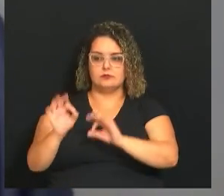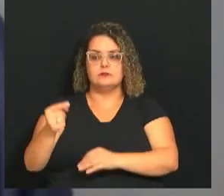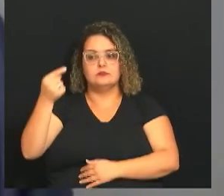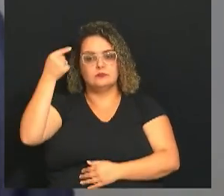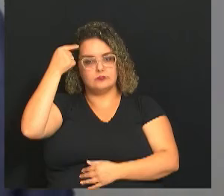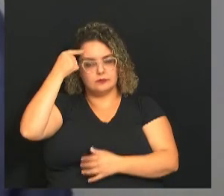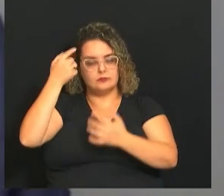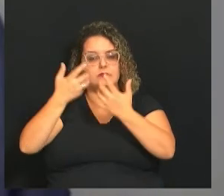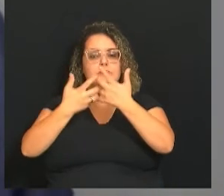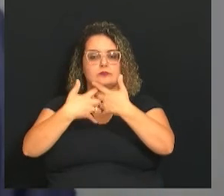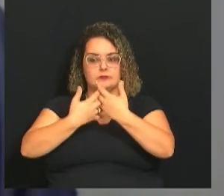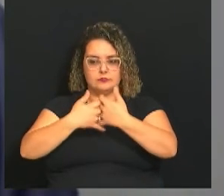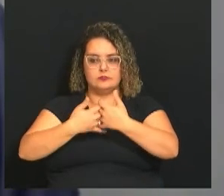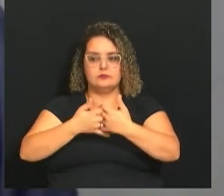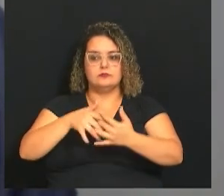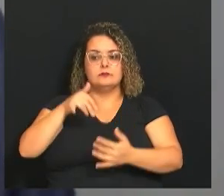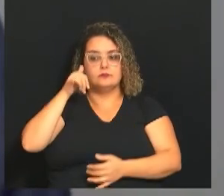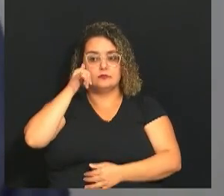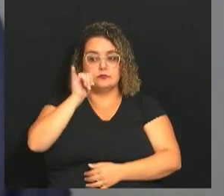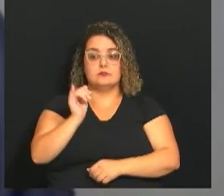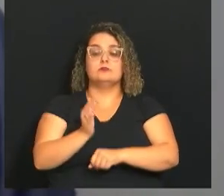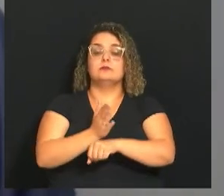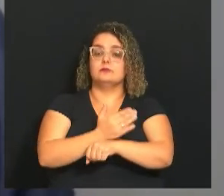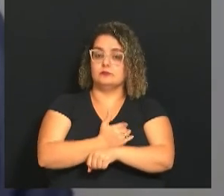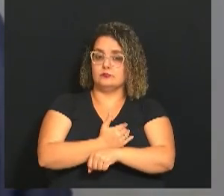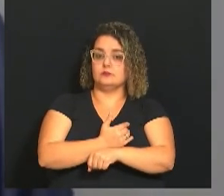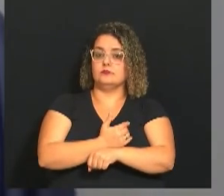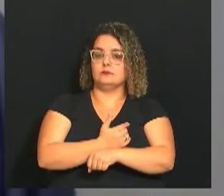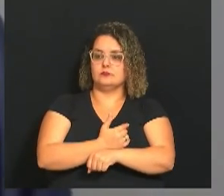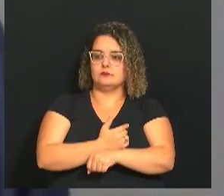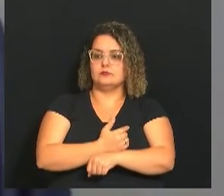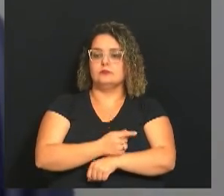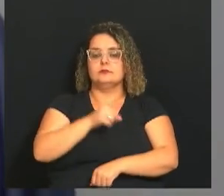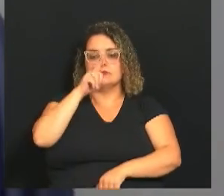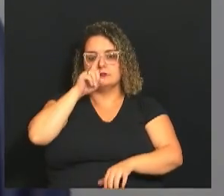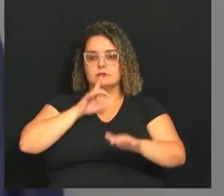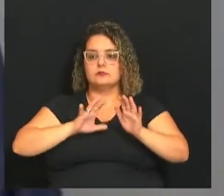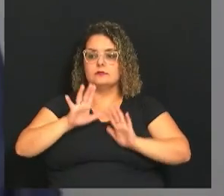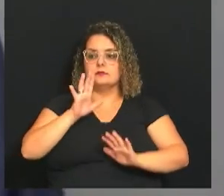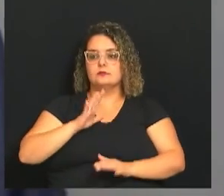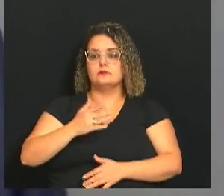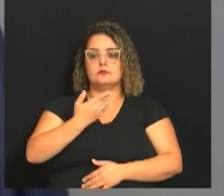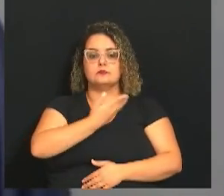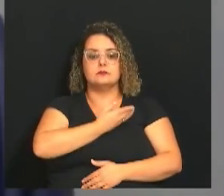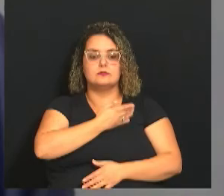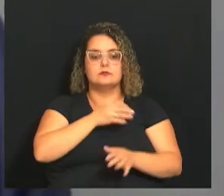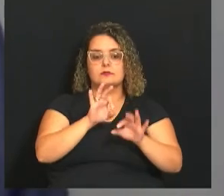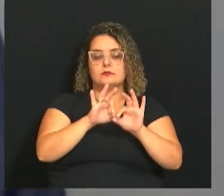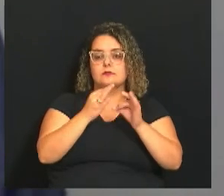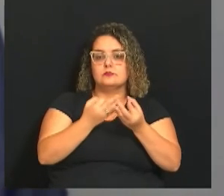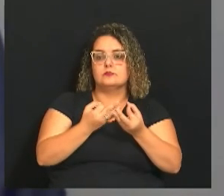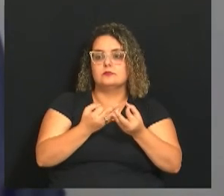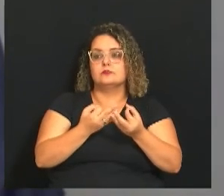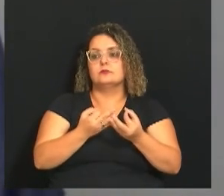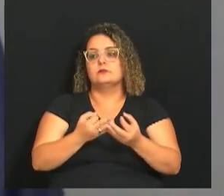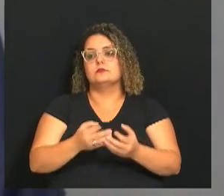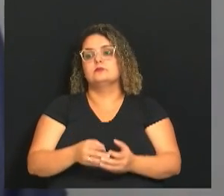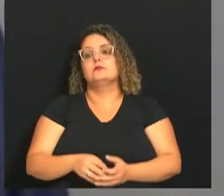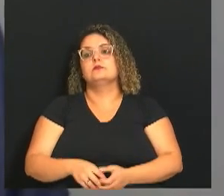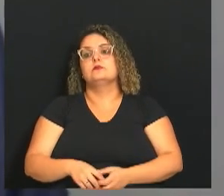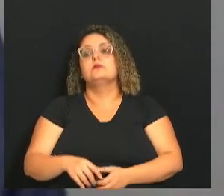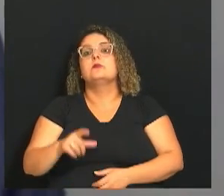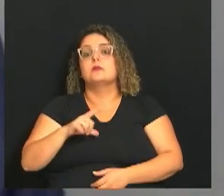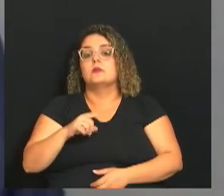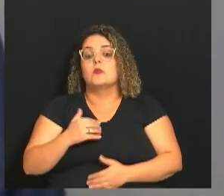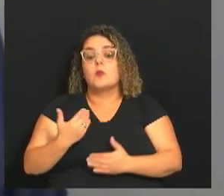nessa parte da prevenção e nos cuidados com os colegas, com os familiares, com quem você verificar que tem um início